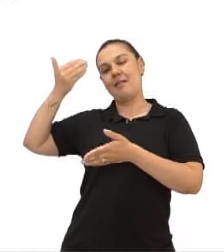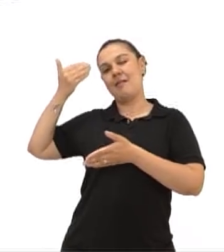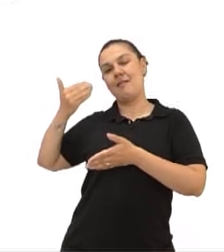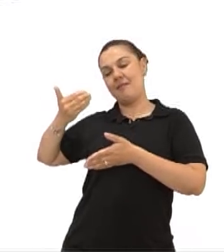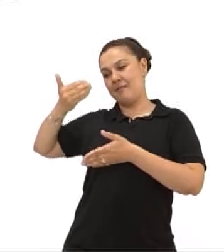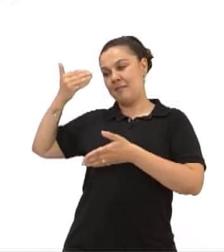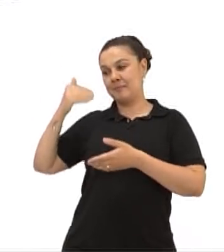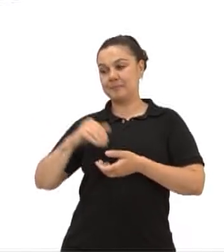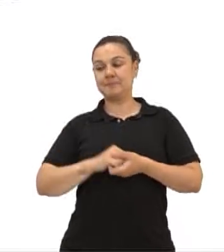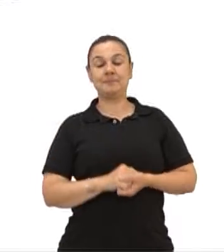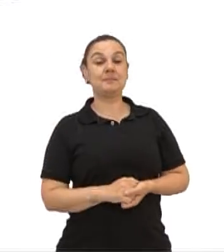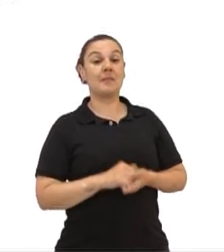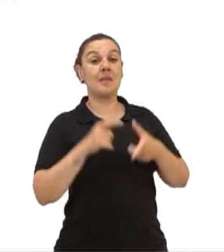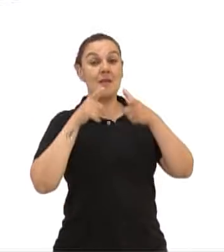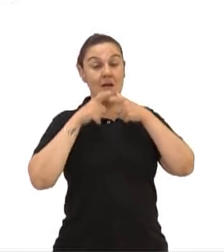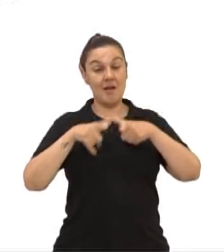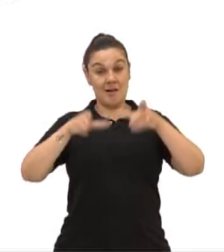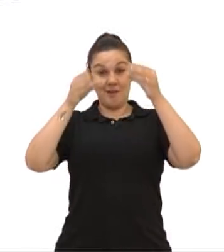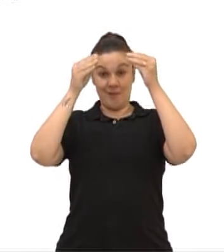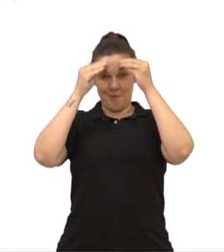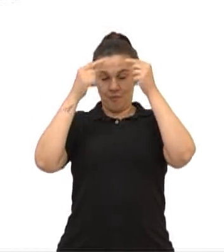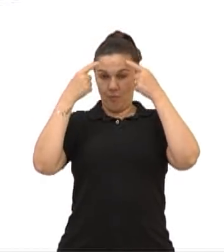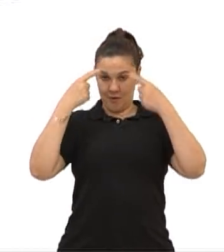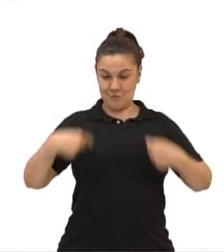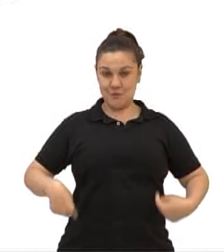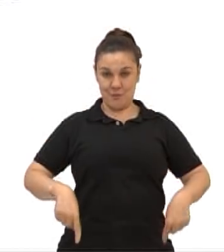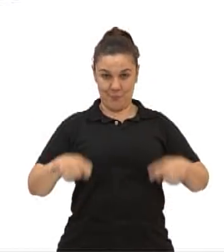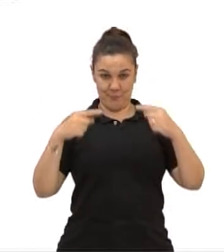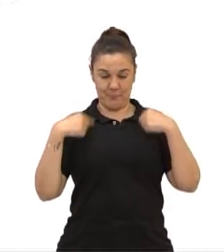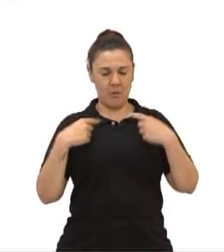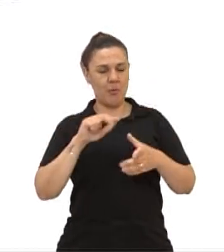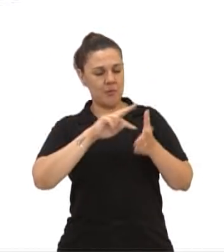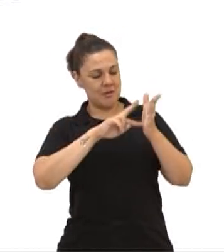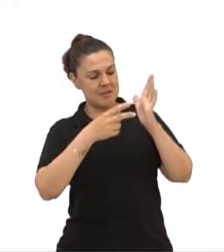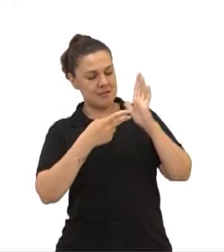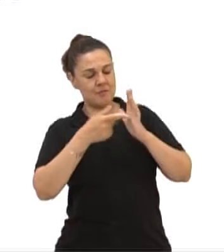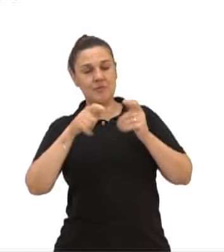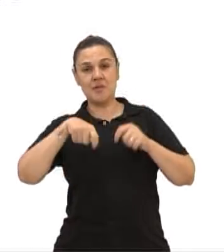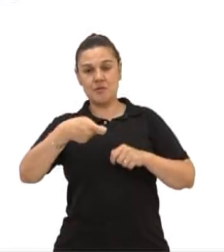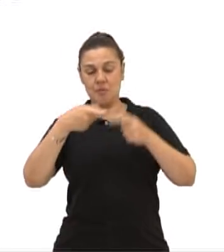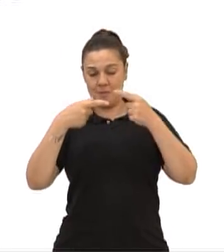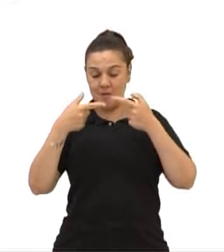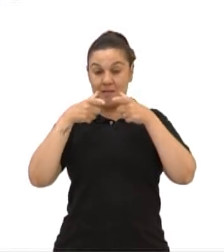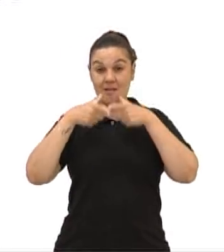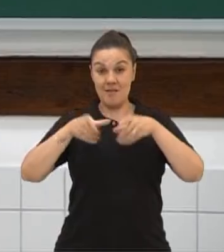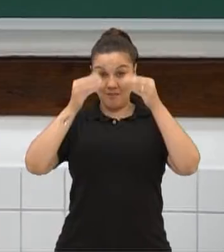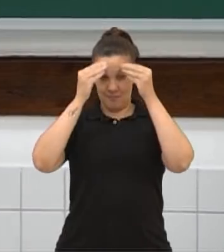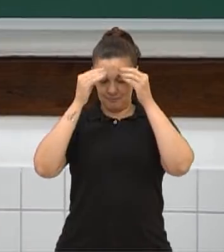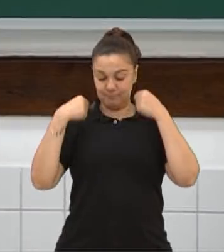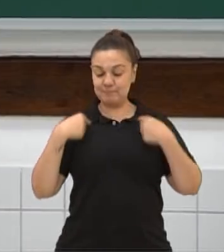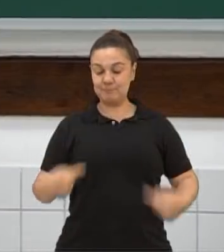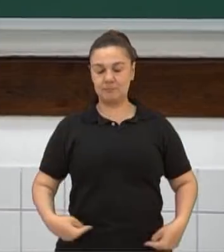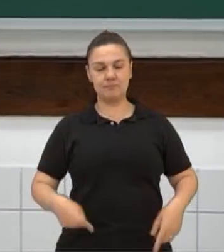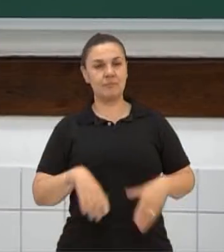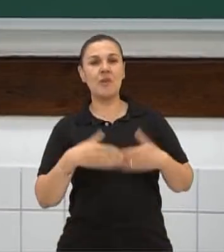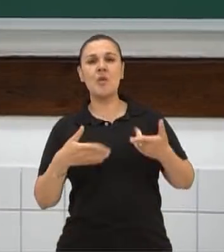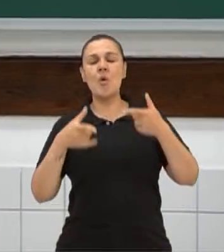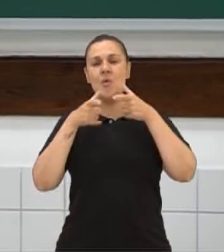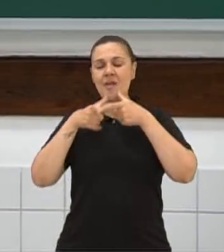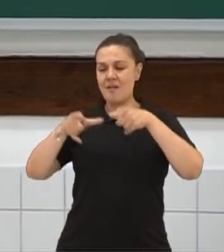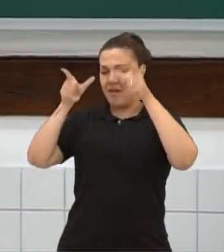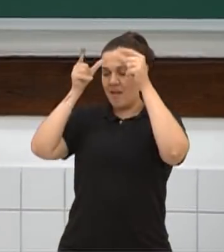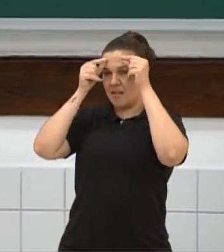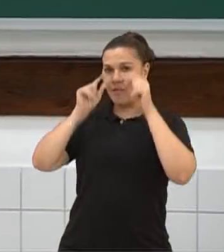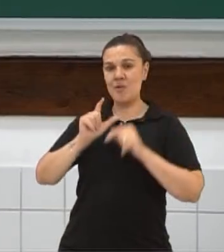primórdios. Vamos começar a falar sobre linguagem corporal. O que é linguagem corporal? Bom, linguagem, o que é